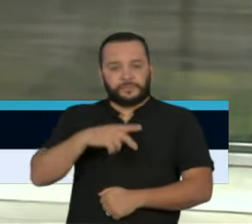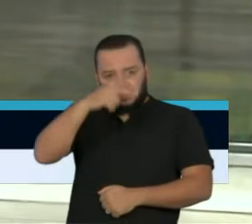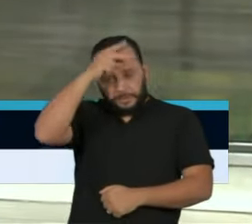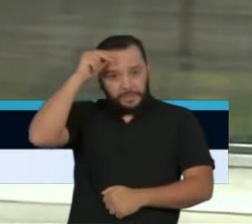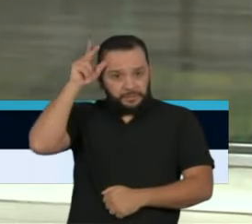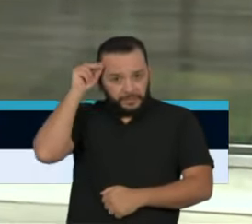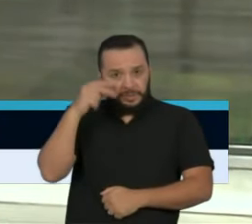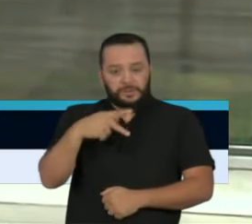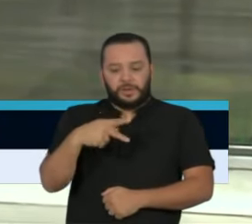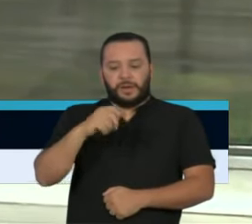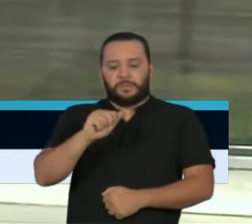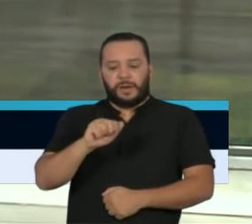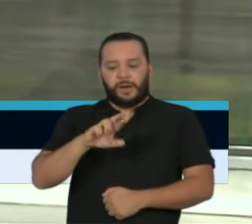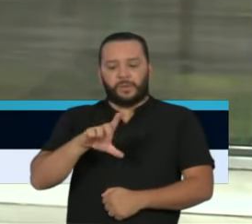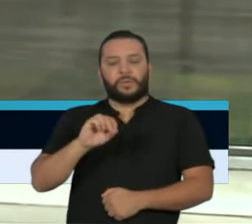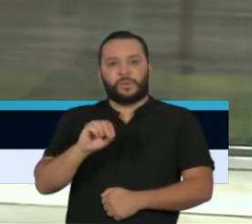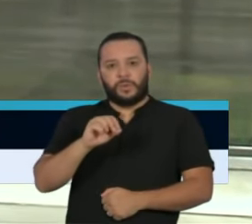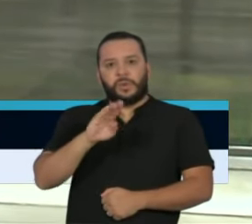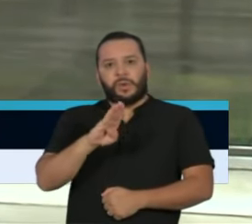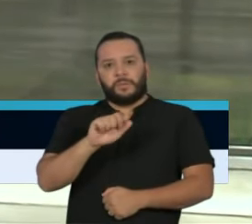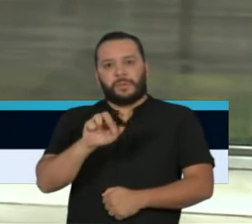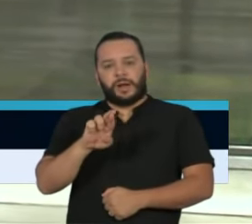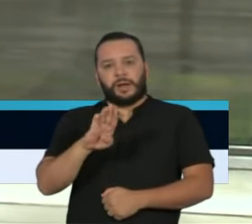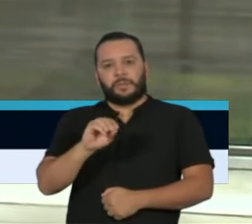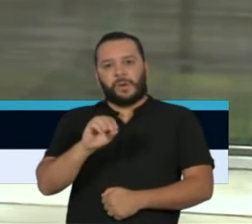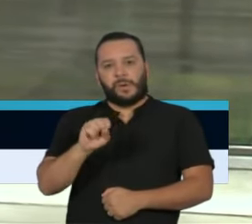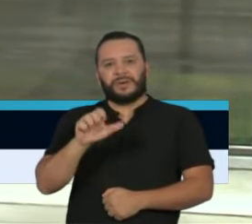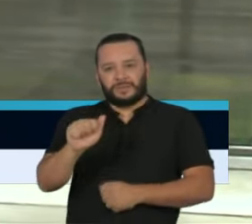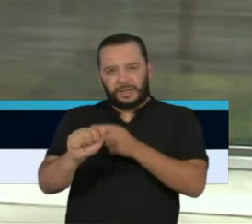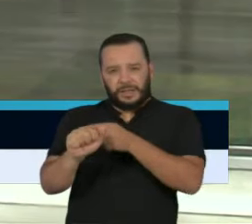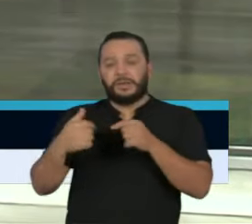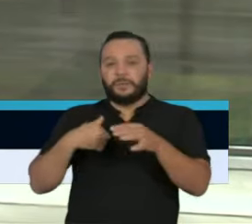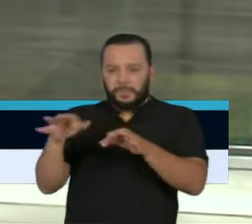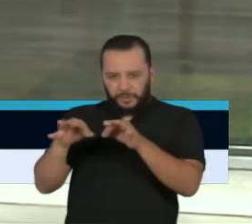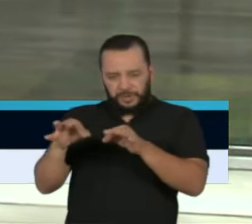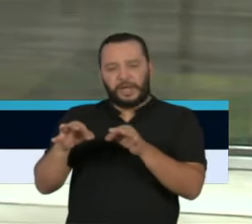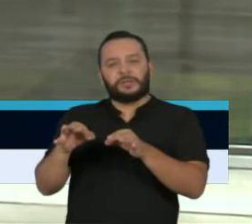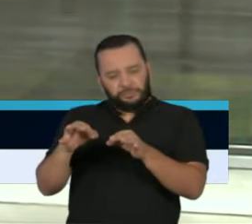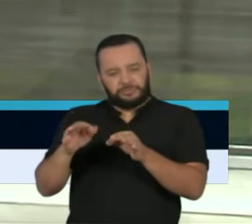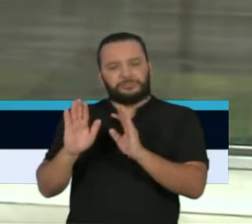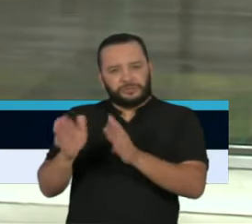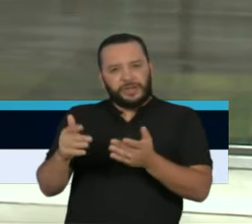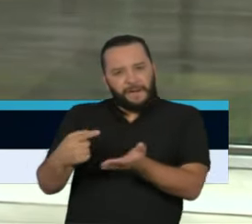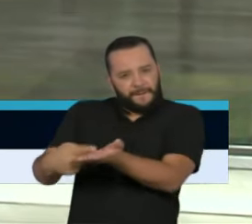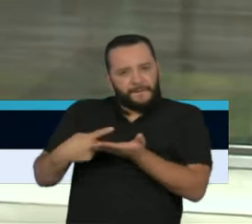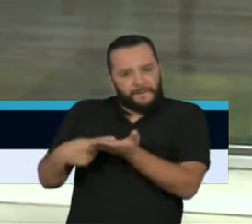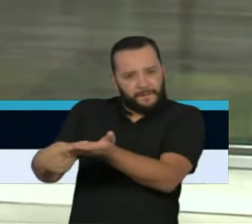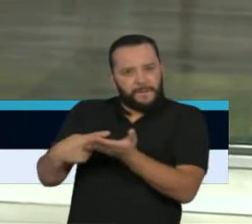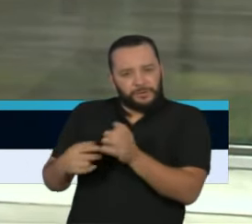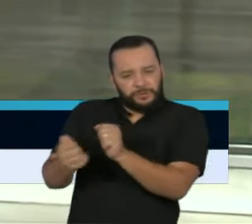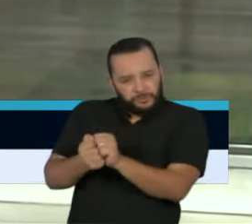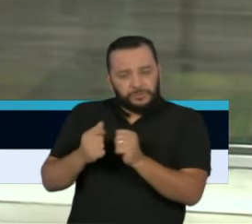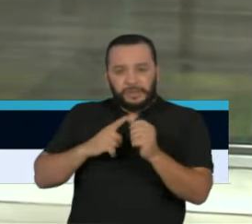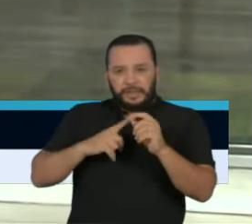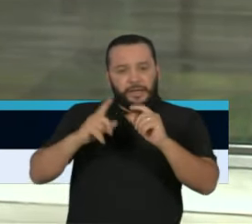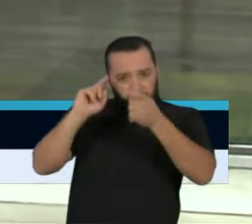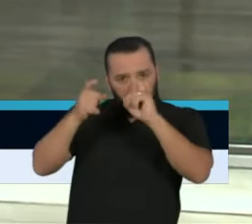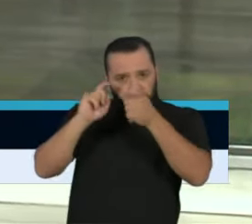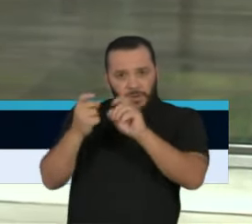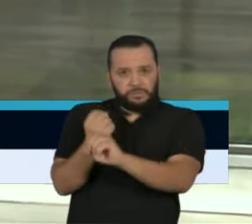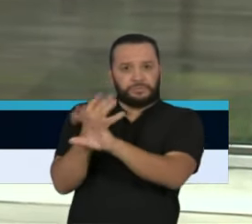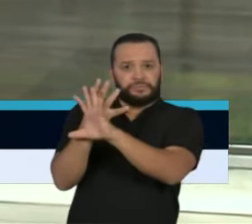Barbosa tem realizado um programa de alinhamento muito preciso conosco e diariamente tem feito reuniões não presenciais